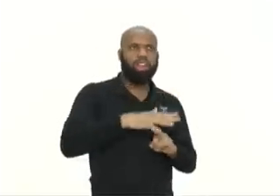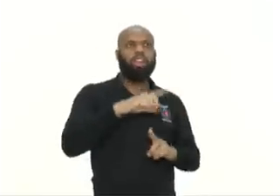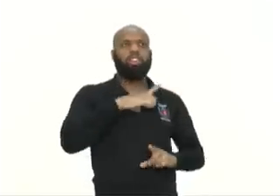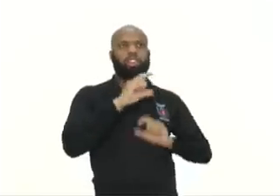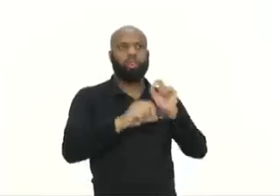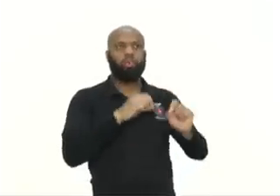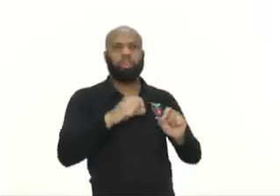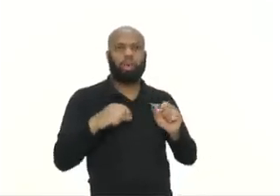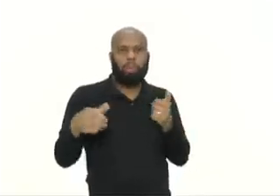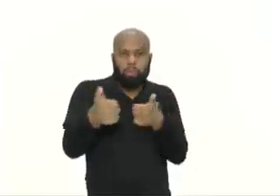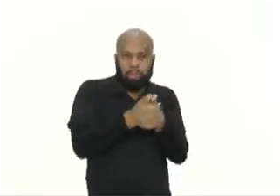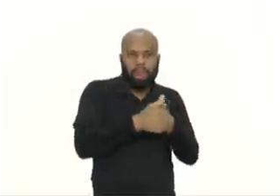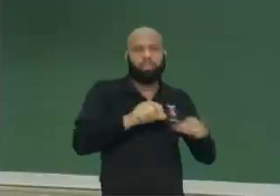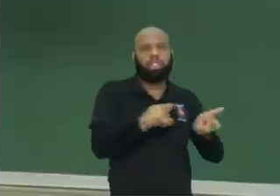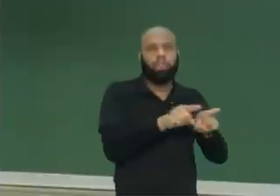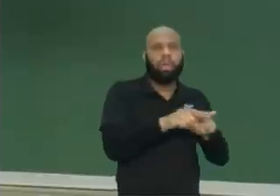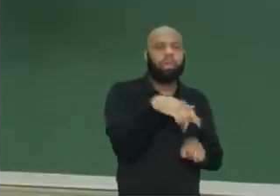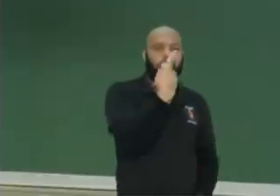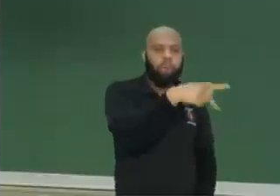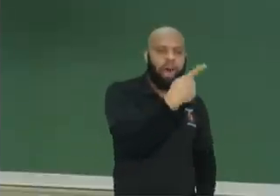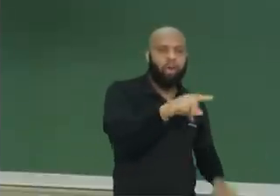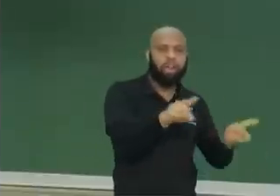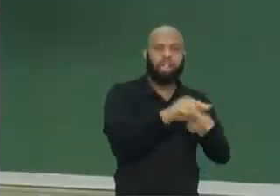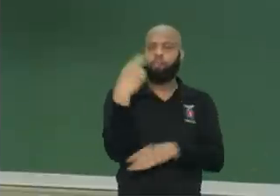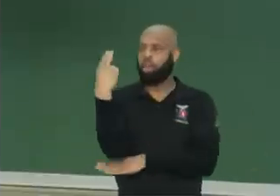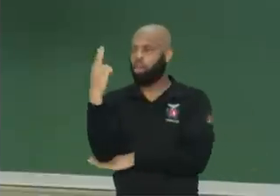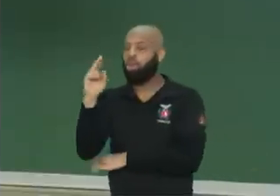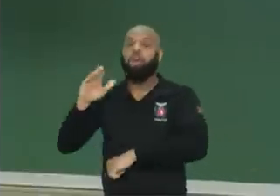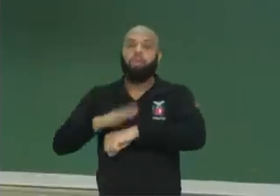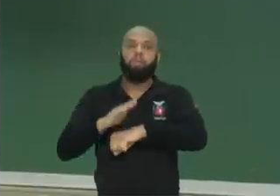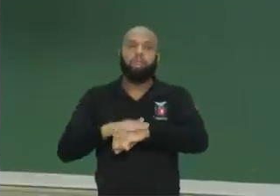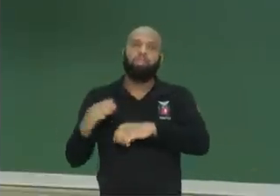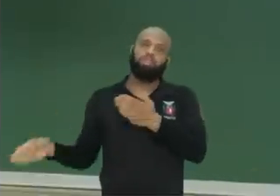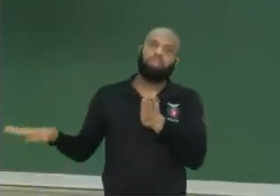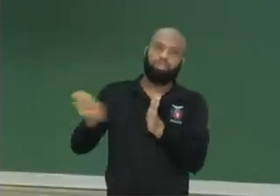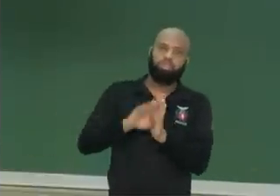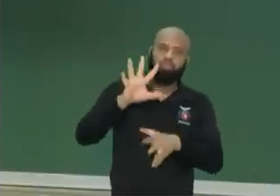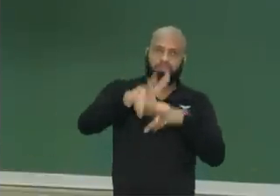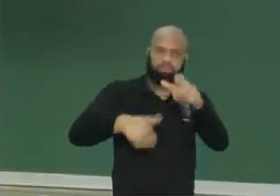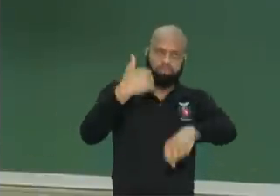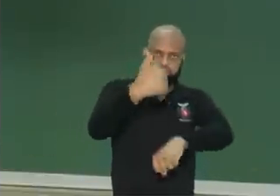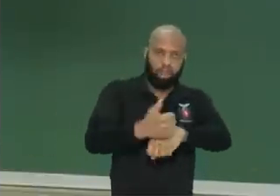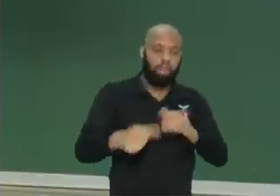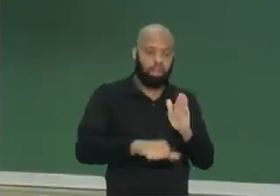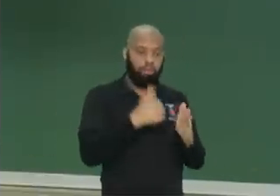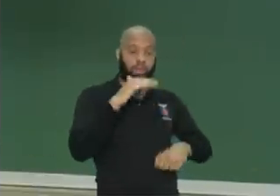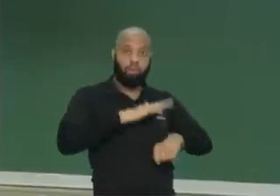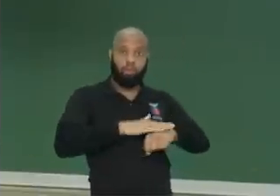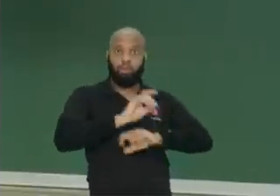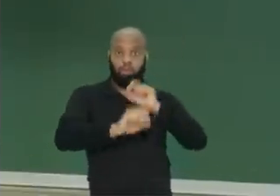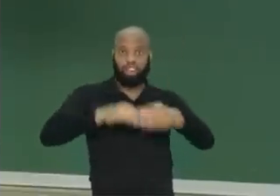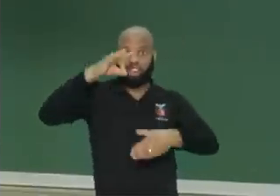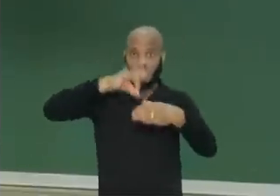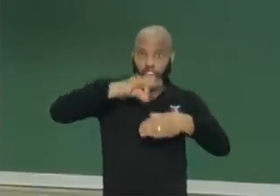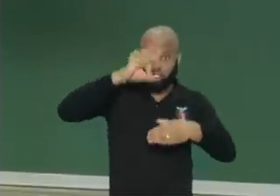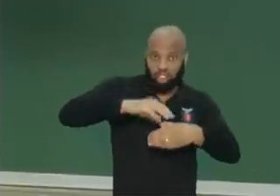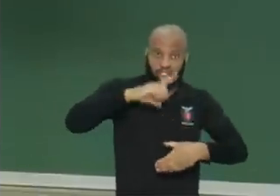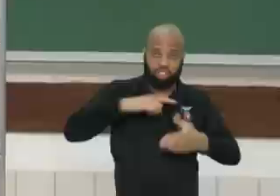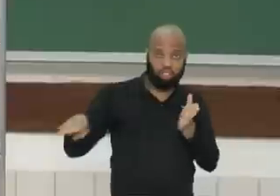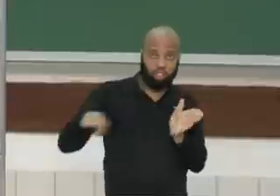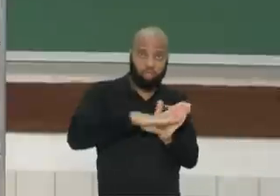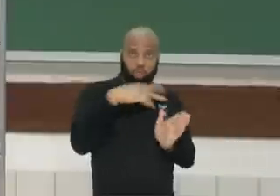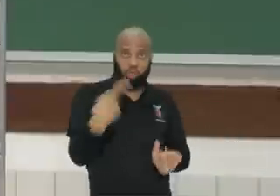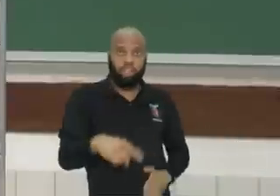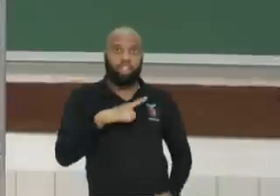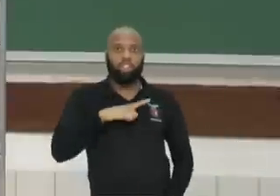no Paraguai e Uruguai, na época da chegada dos colonizadores aqui. Em um primeiro momento, a erva mate, com a chegada